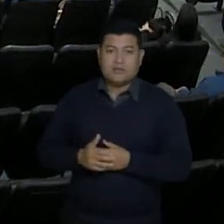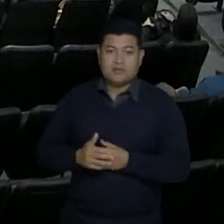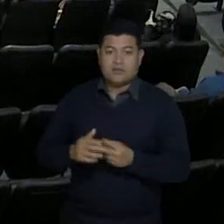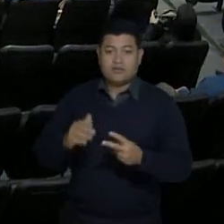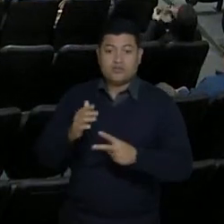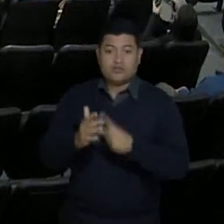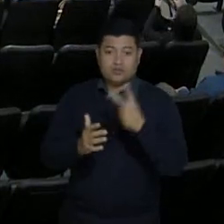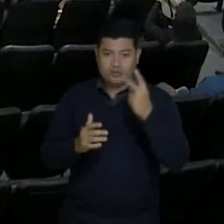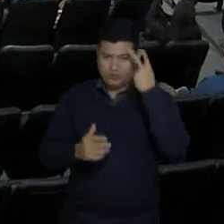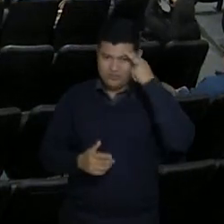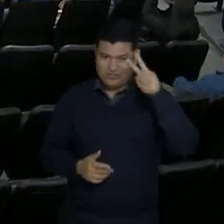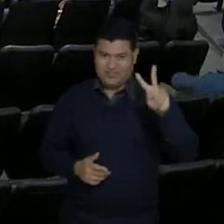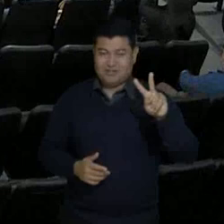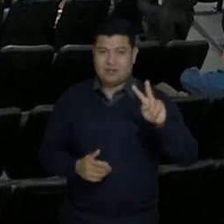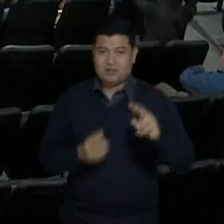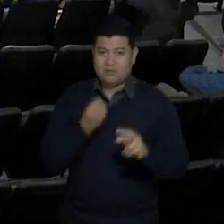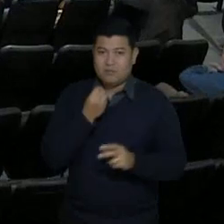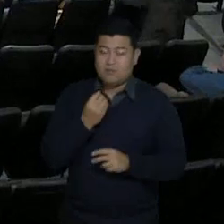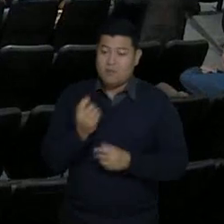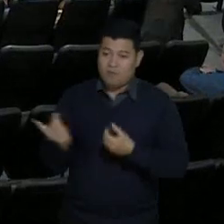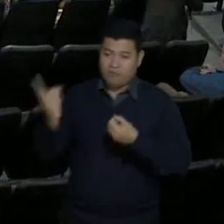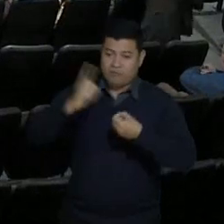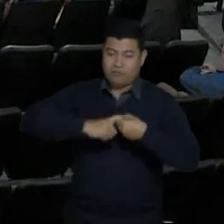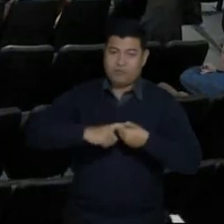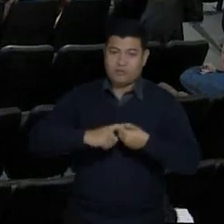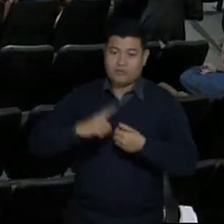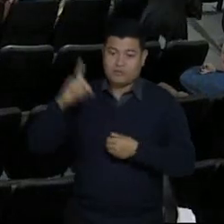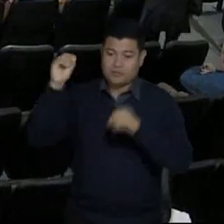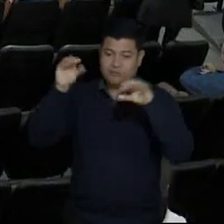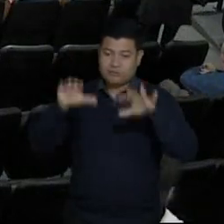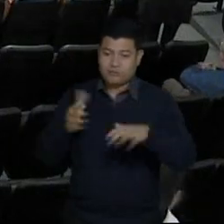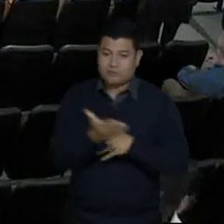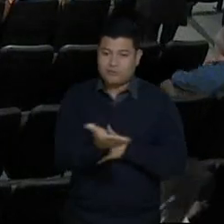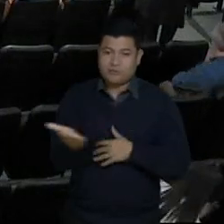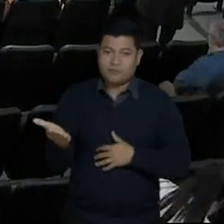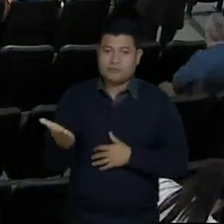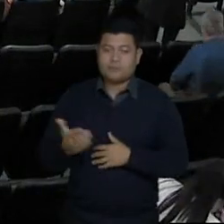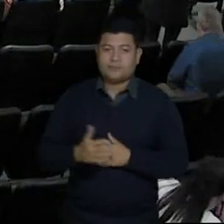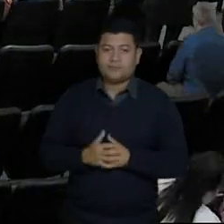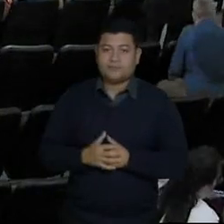evento um bom retorno naa de Deus a todos em casa